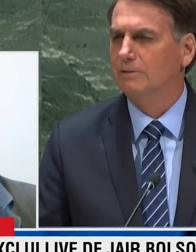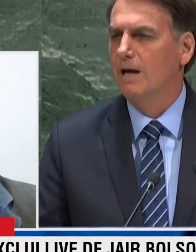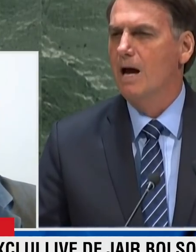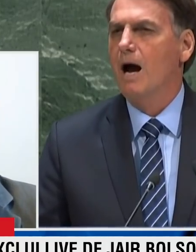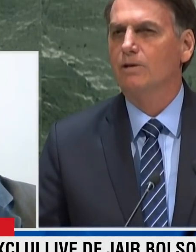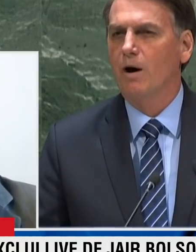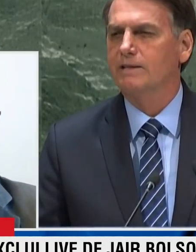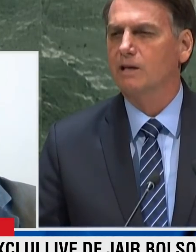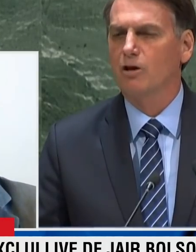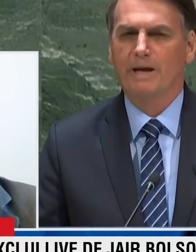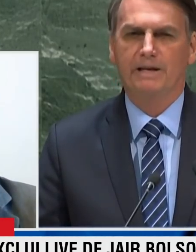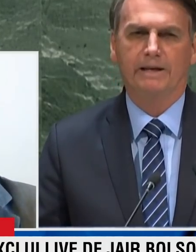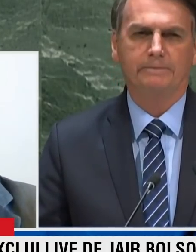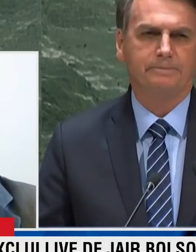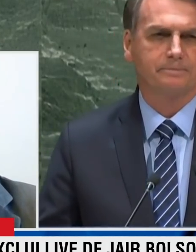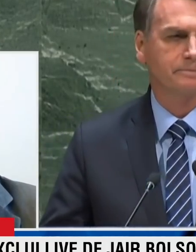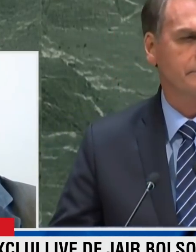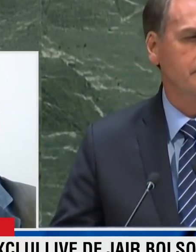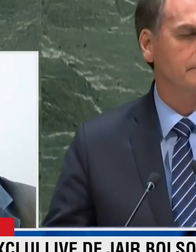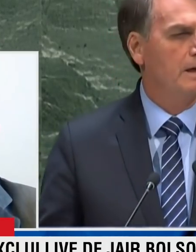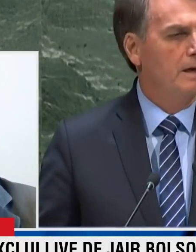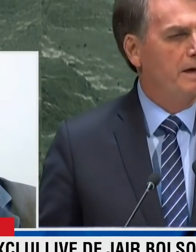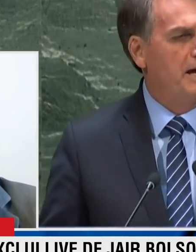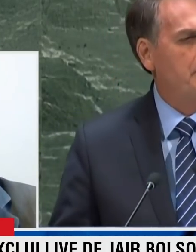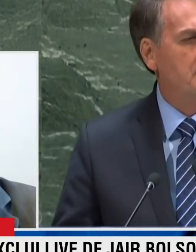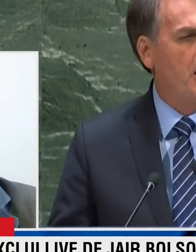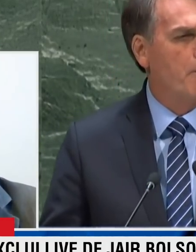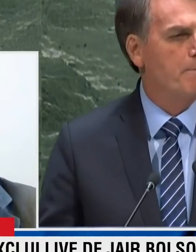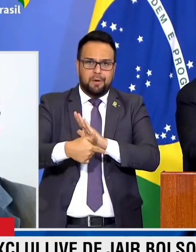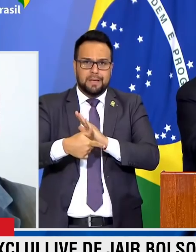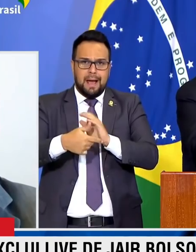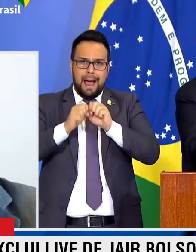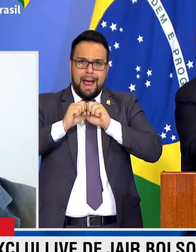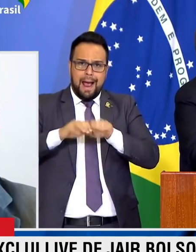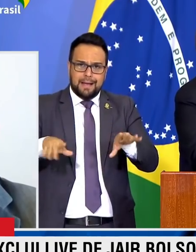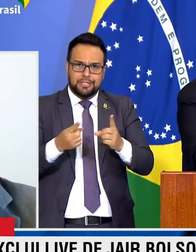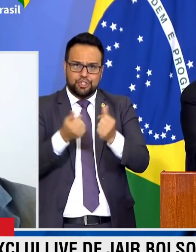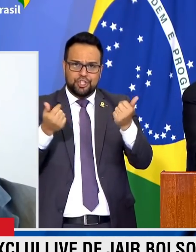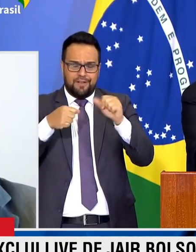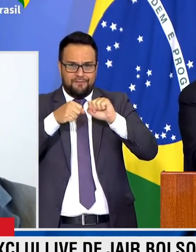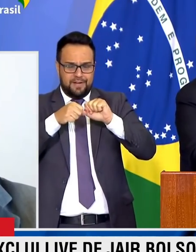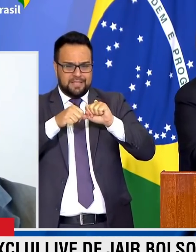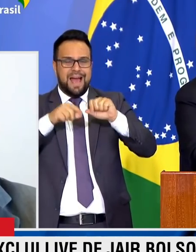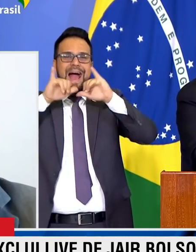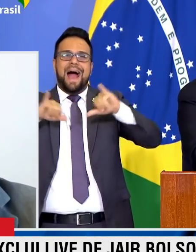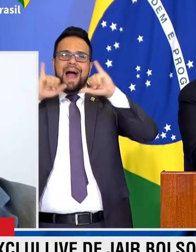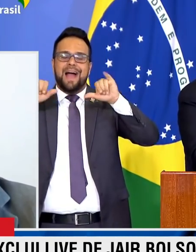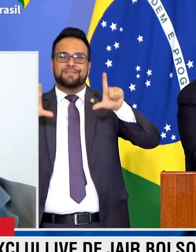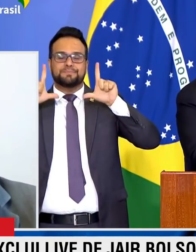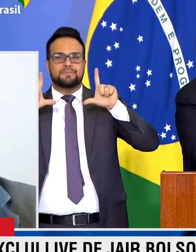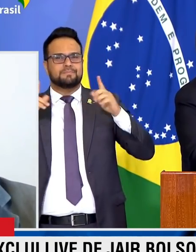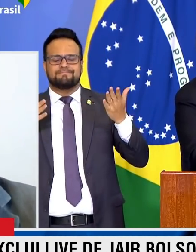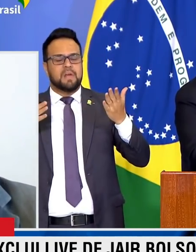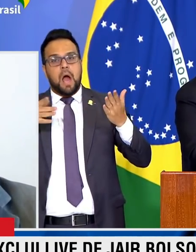Marcelo né Eu não falo nem mais eu perdi a esperança decidindo eu nem falo mais no longo prazo mas no Médio prazo que me